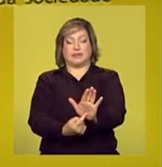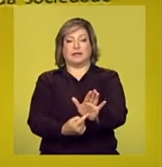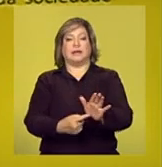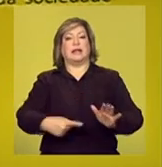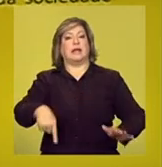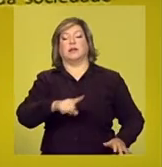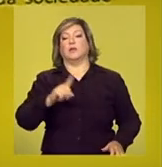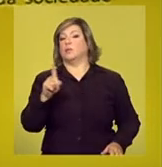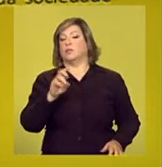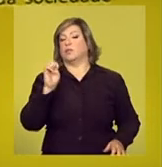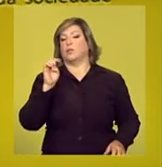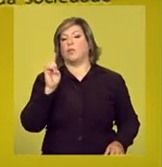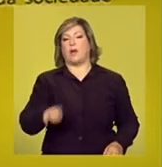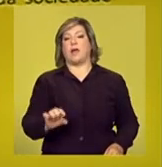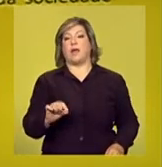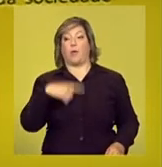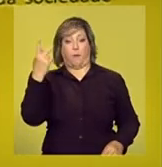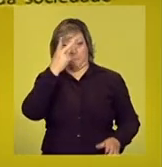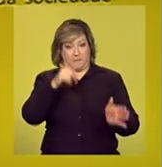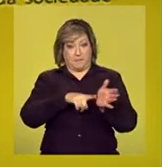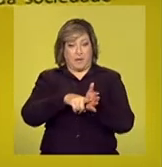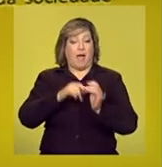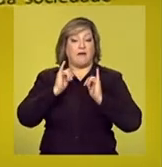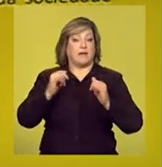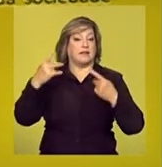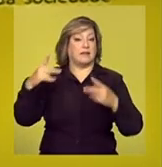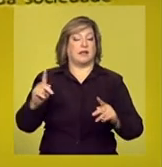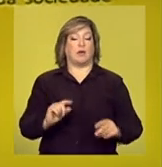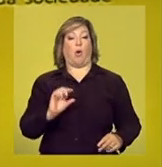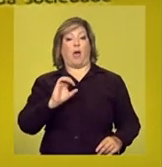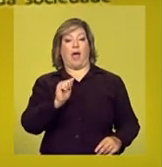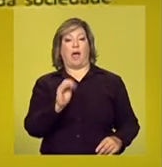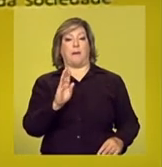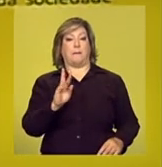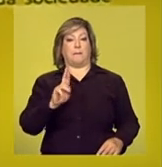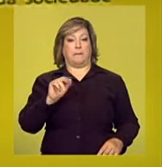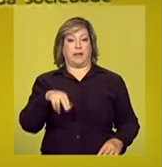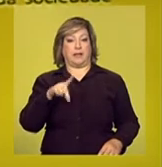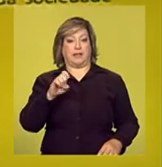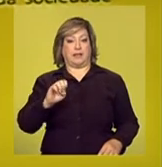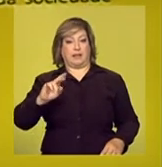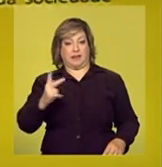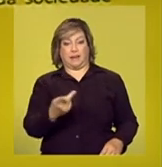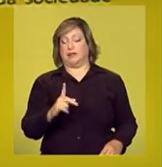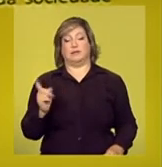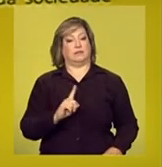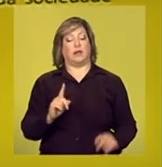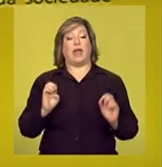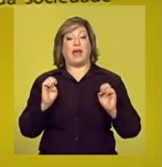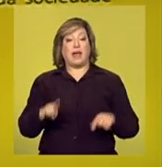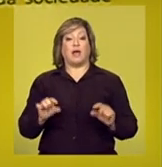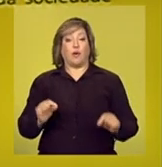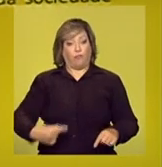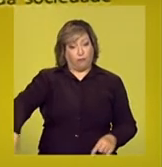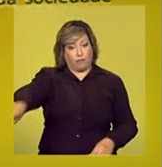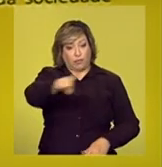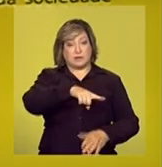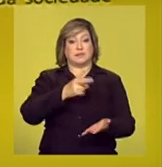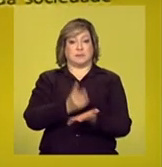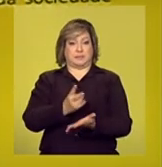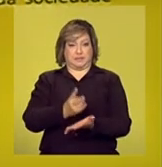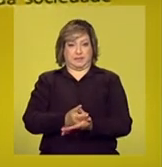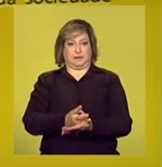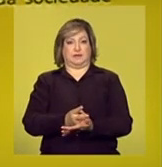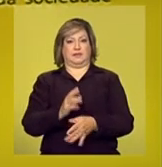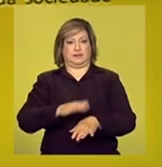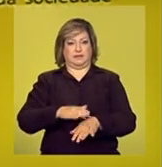Não é uma fala dos pesquisadores, não é uma fala da Abrandh, é uma fala de vocês, de muitos de vocês mesmos. Tá?